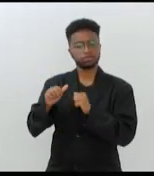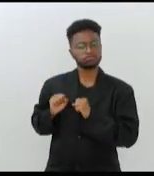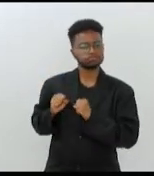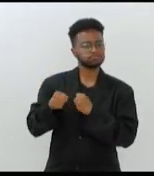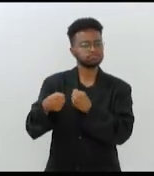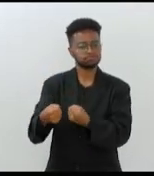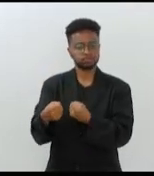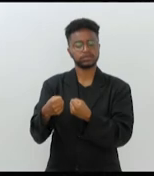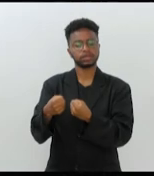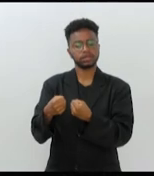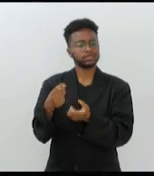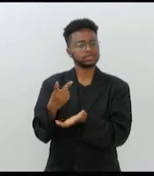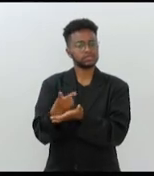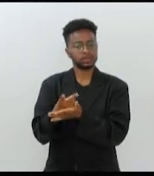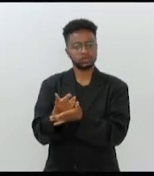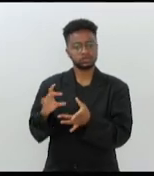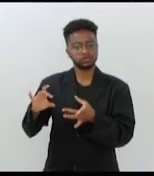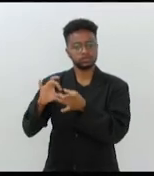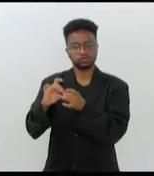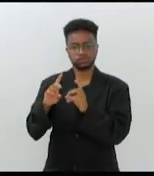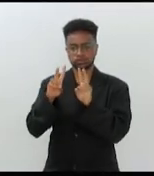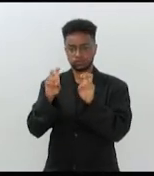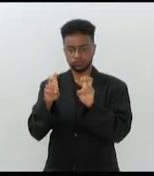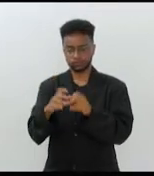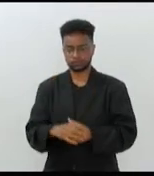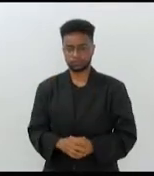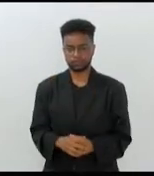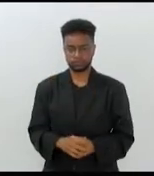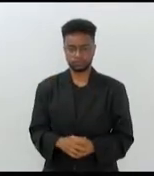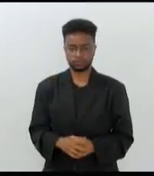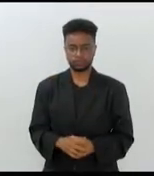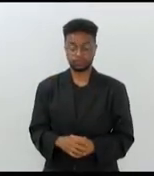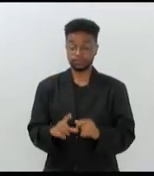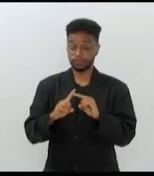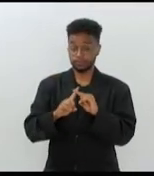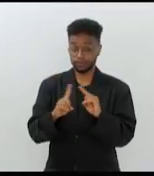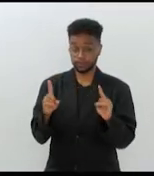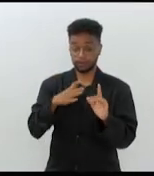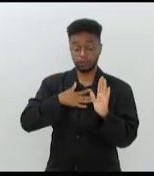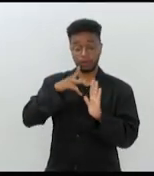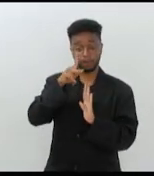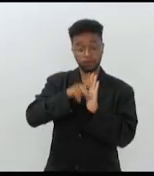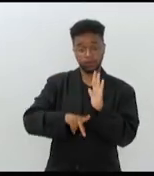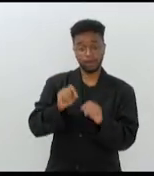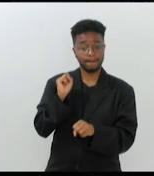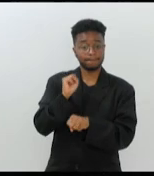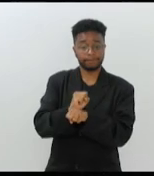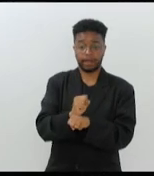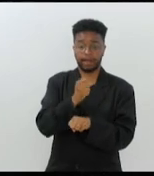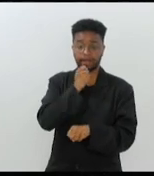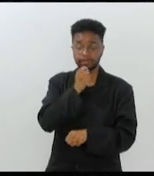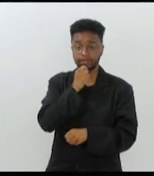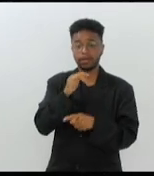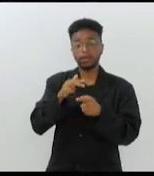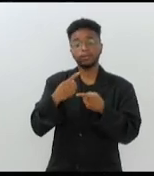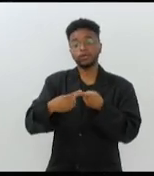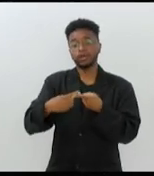empenho, dedicação à frente daquela pasta. Mas os meus projetos estão lá parados por